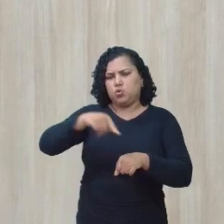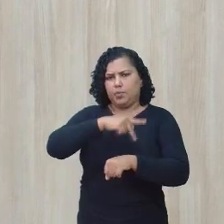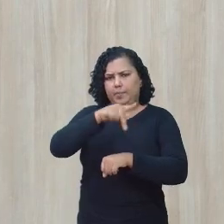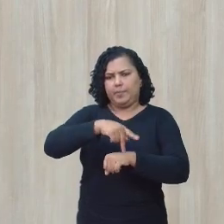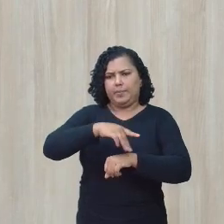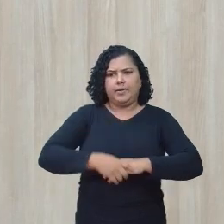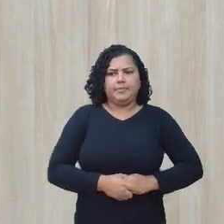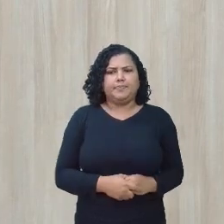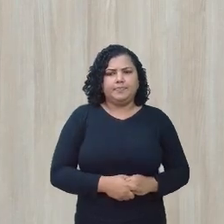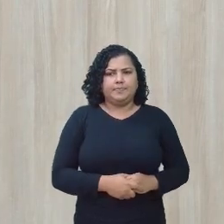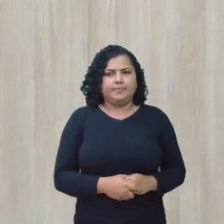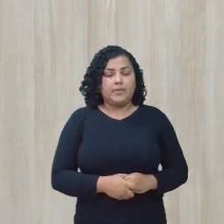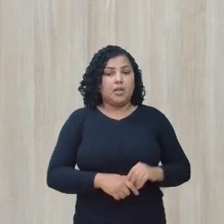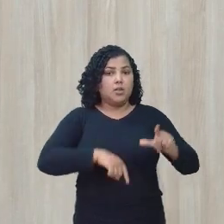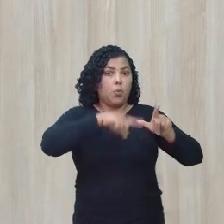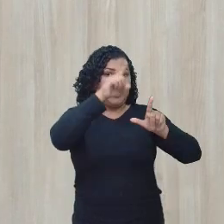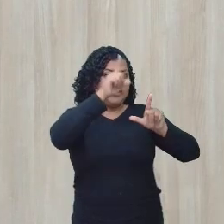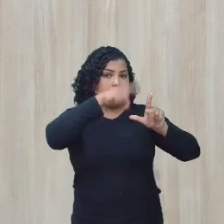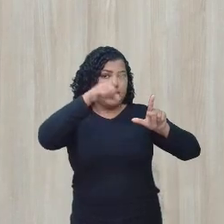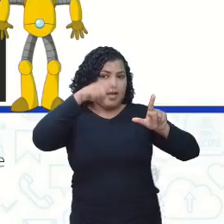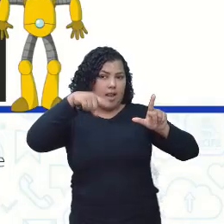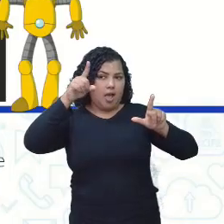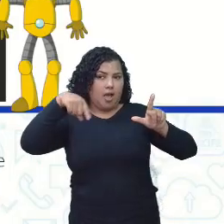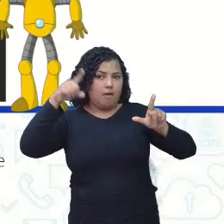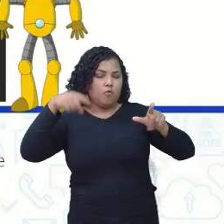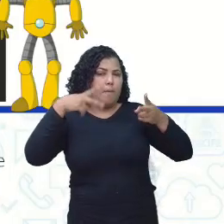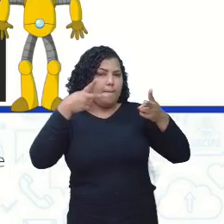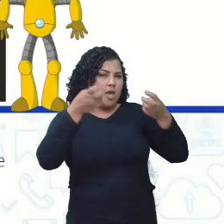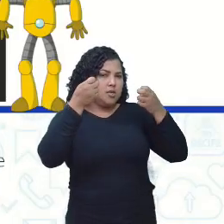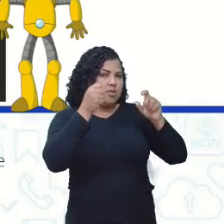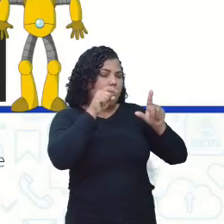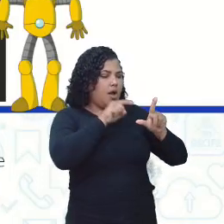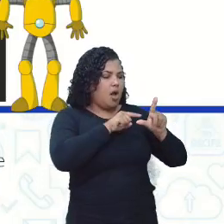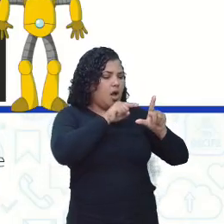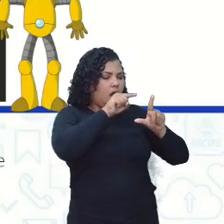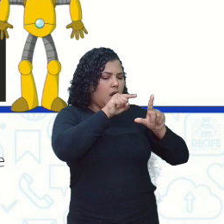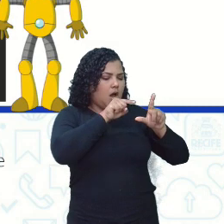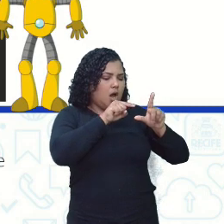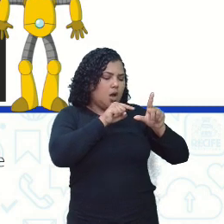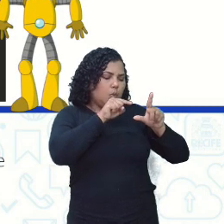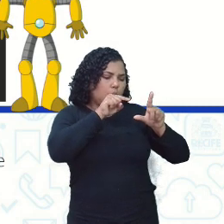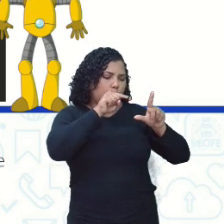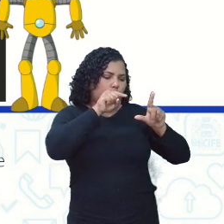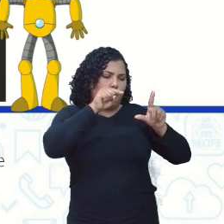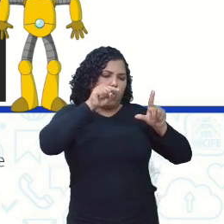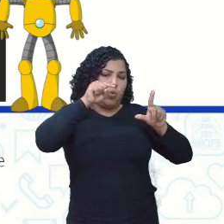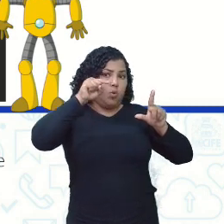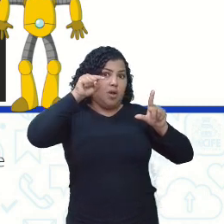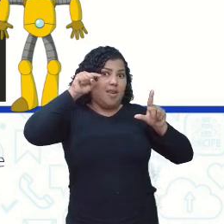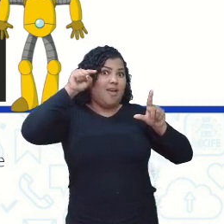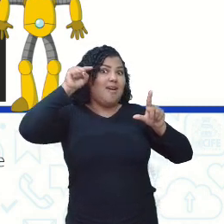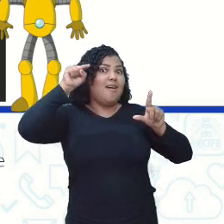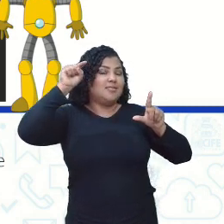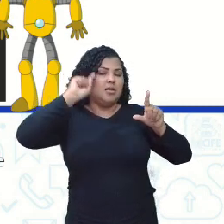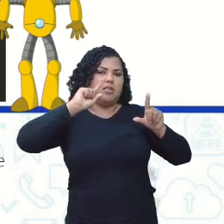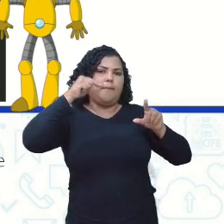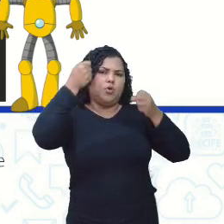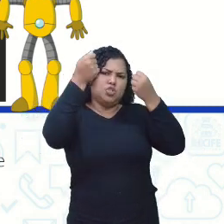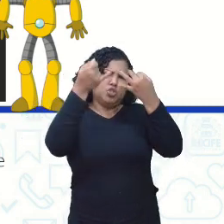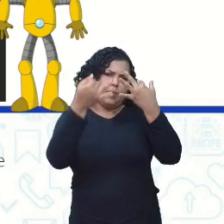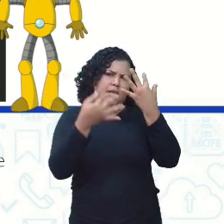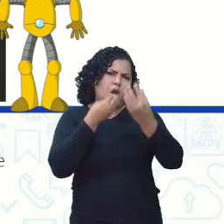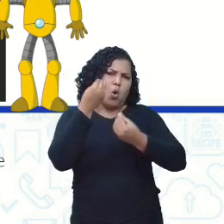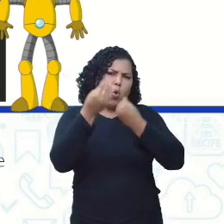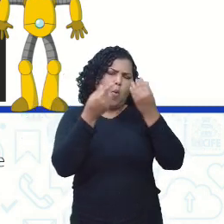Enfim, então, esse gráfico ele acompanha, né, esse crescimento que vai acontecer. Depois a gente vai tentar explicar um pouco por que vai haver esse crescimento, mas